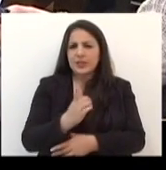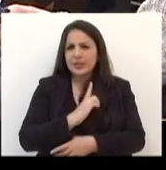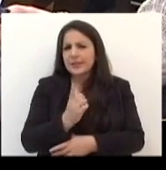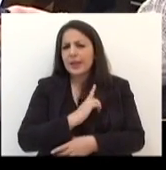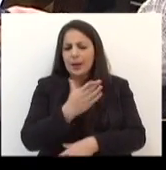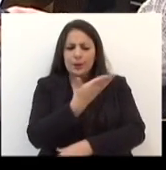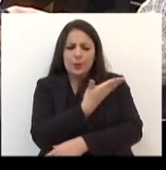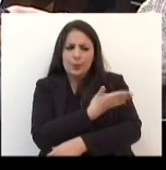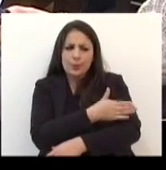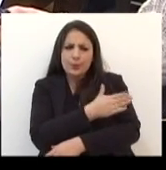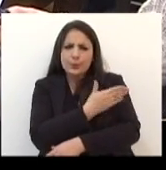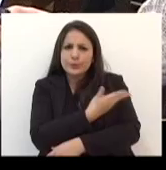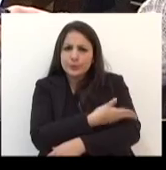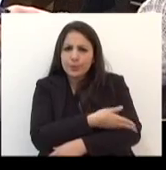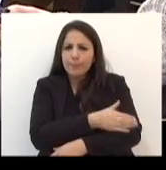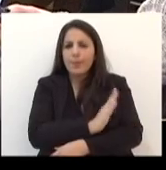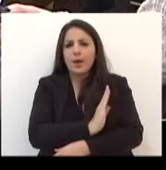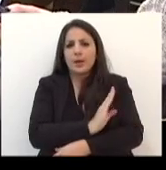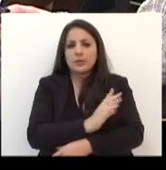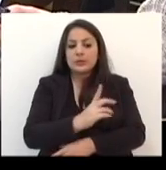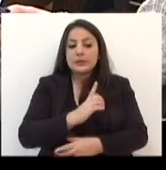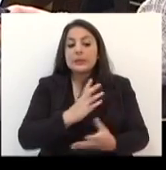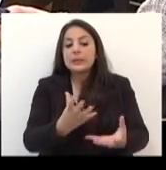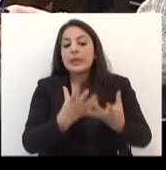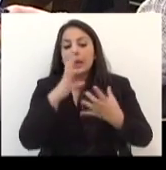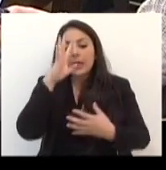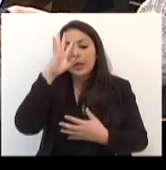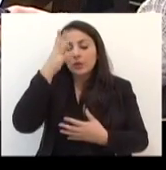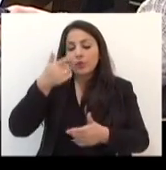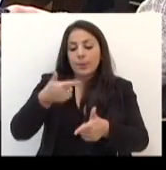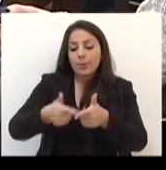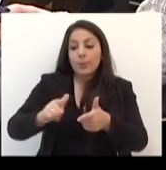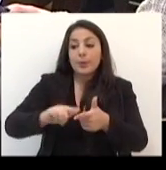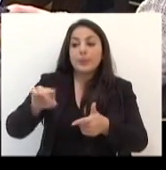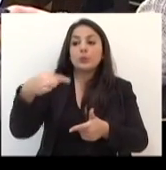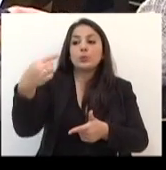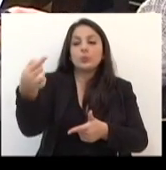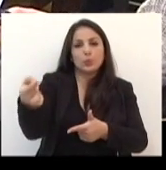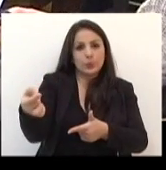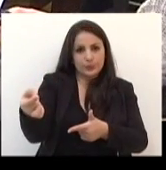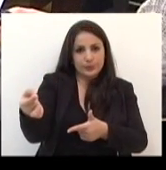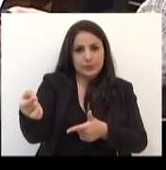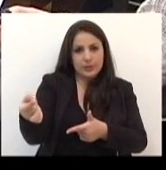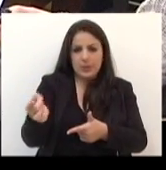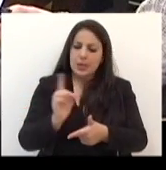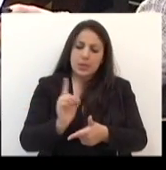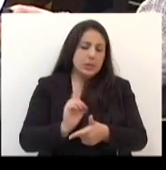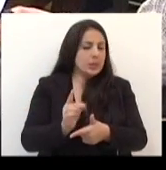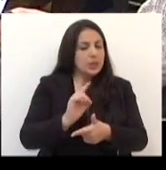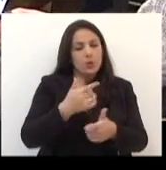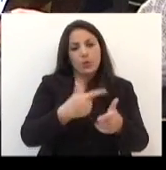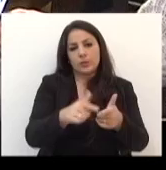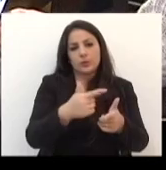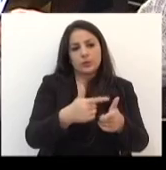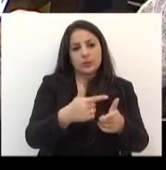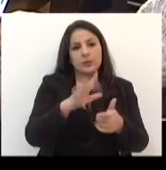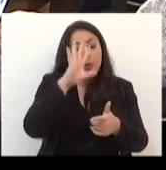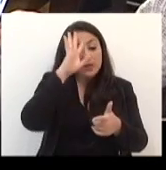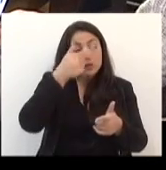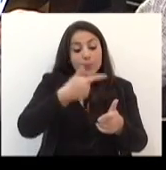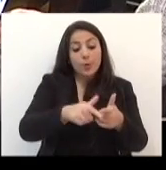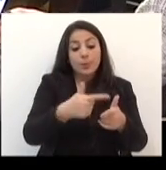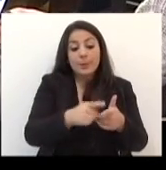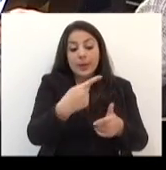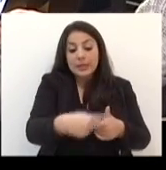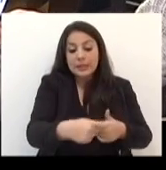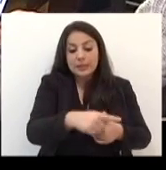está acostumado a questão de querer resolver o problema dos outros e não resolver o problema do brasileiro.